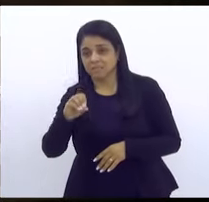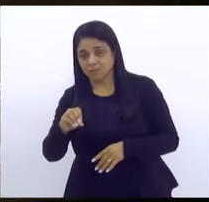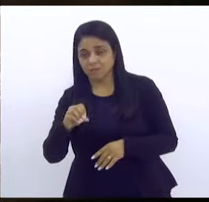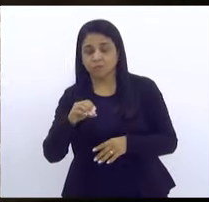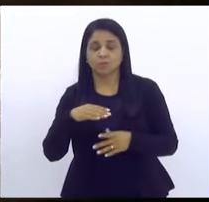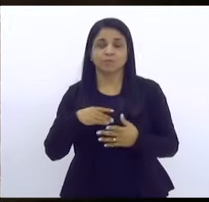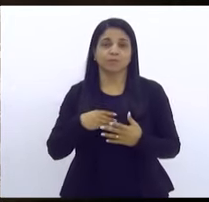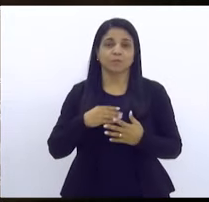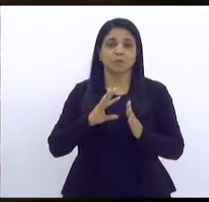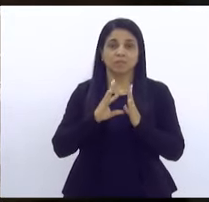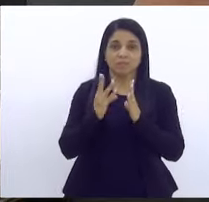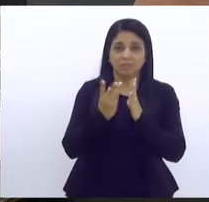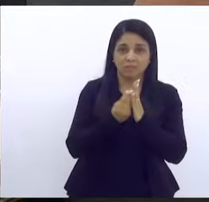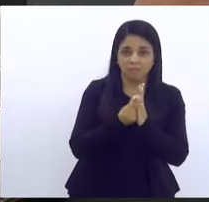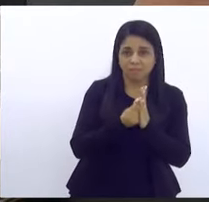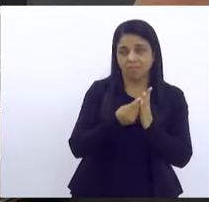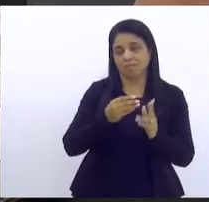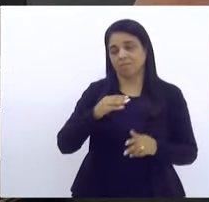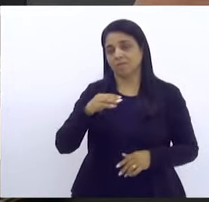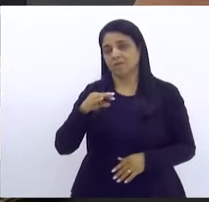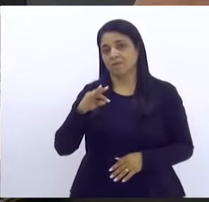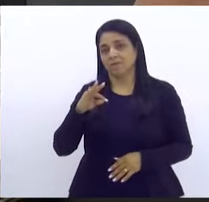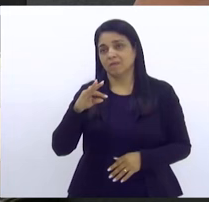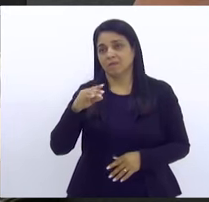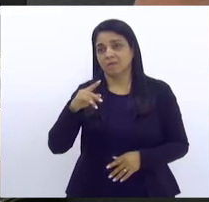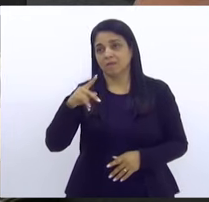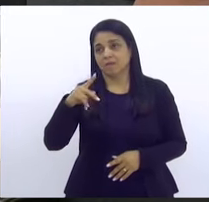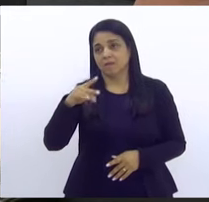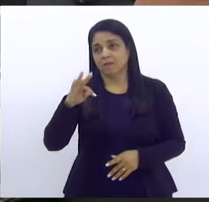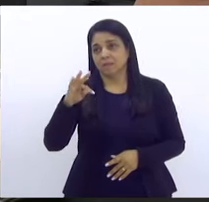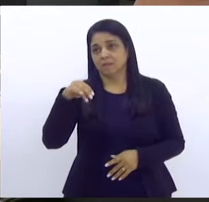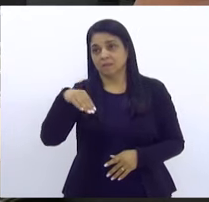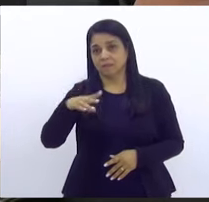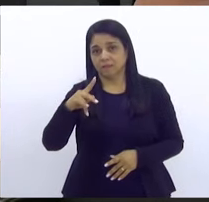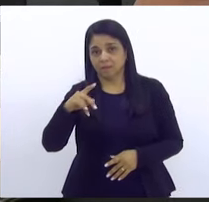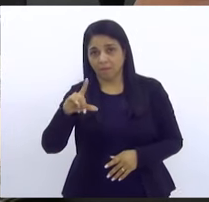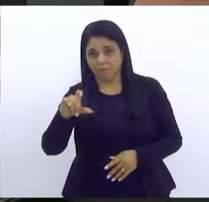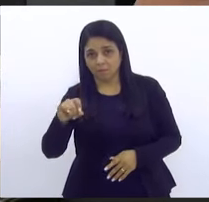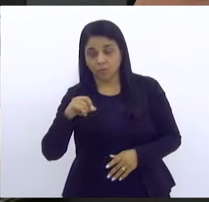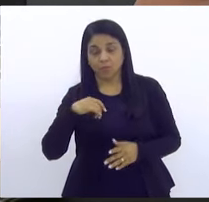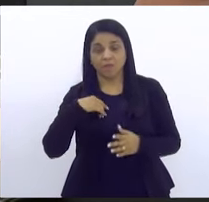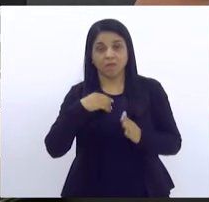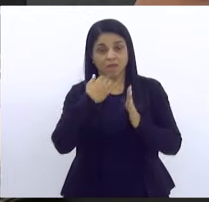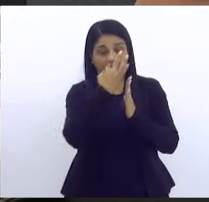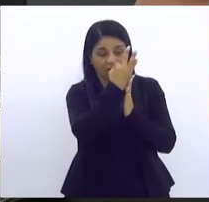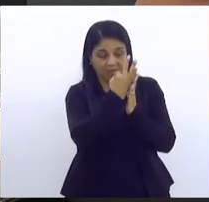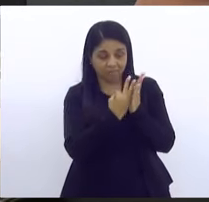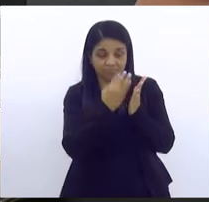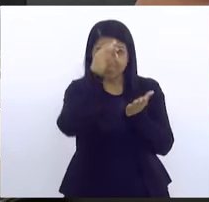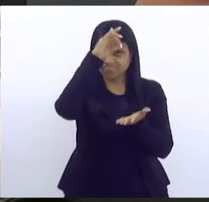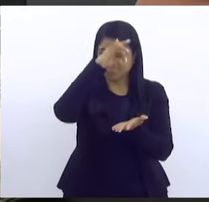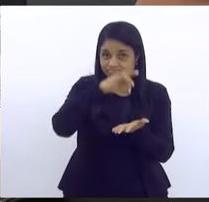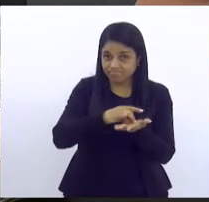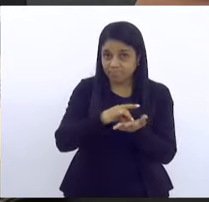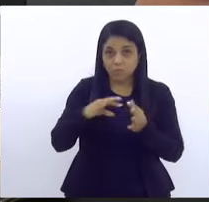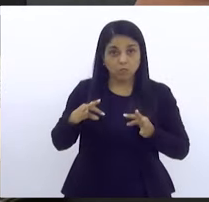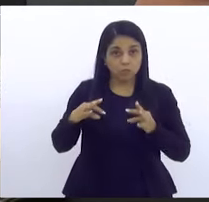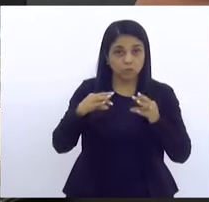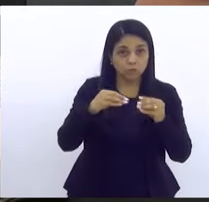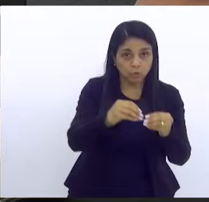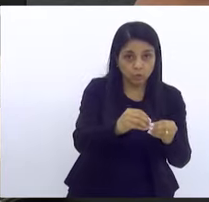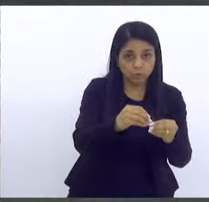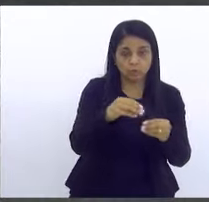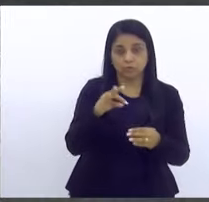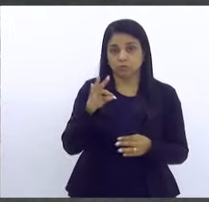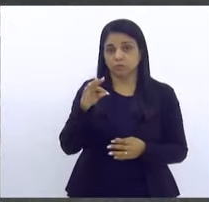lhe criticando, eu estou dizendo que esta é a redação original. A redação porque original, mas... todos os templos são todos...